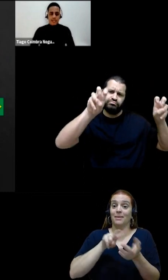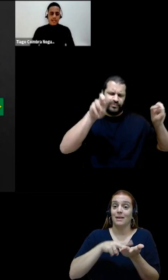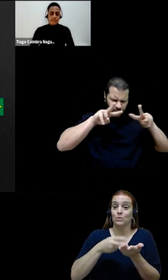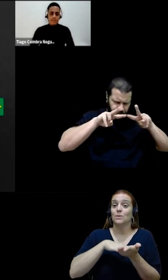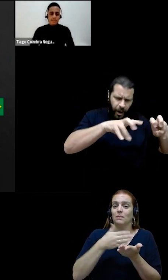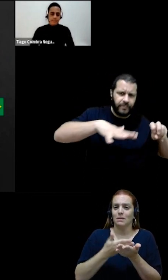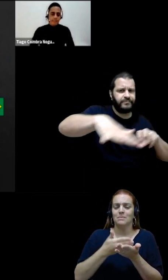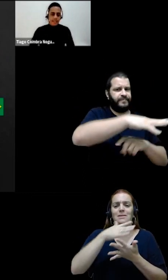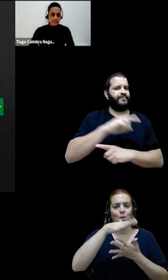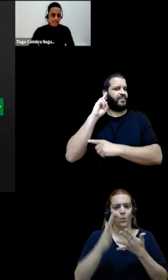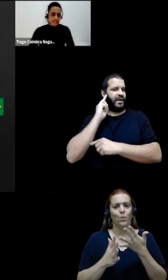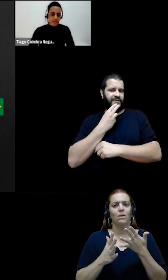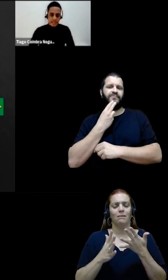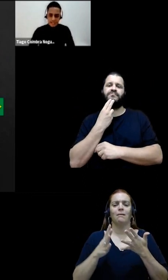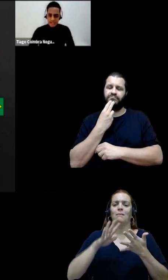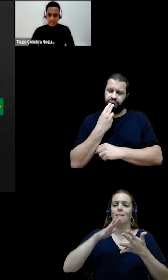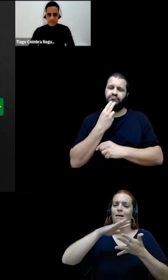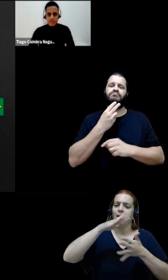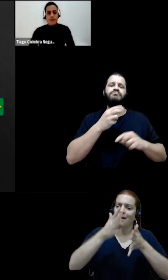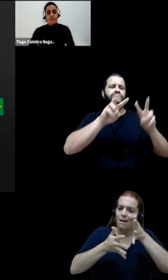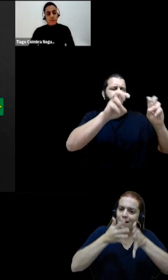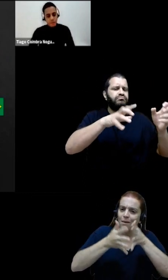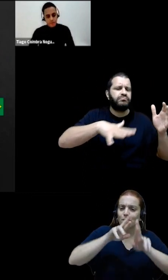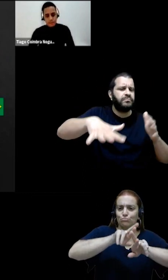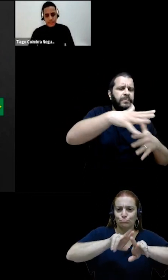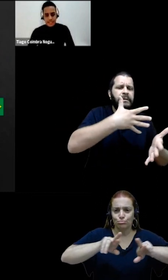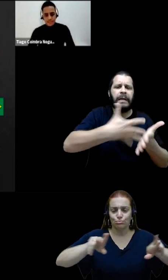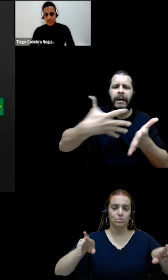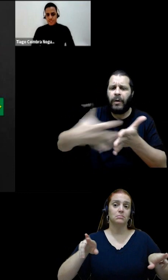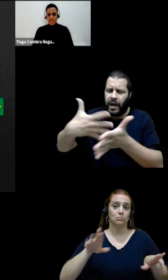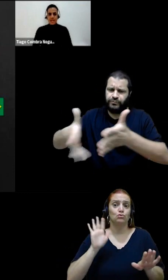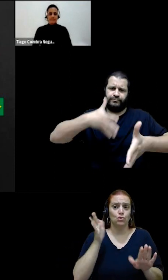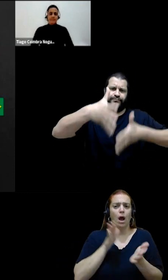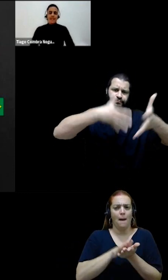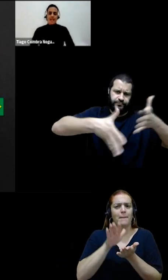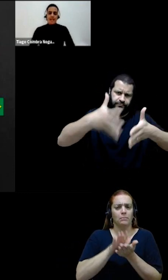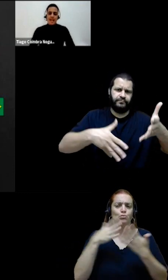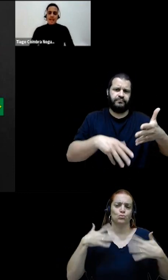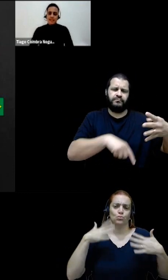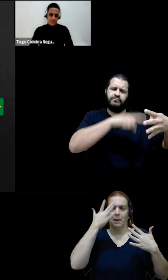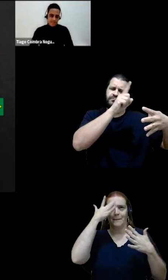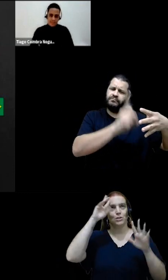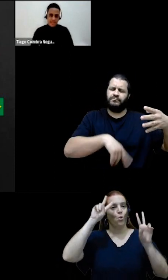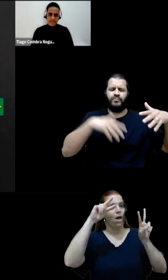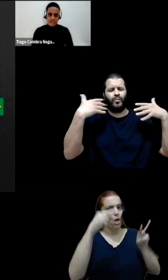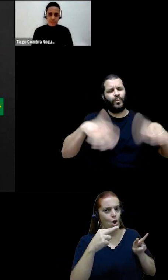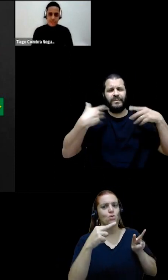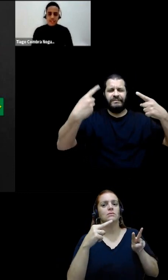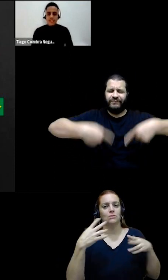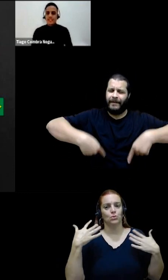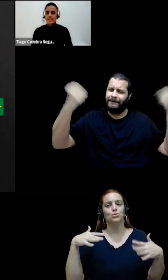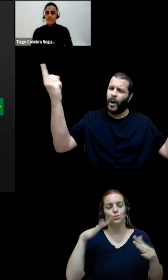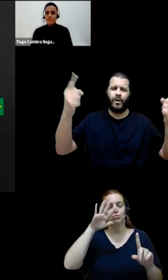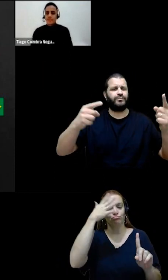de sinais já bastante reconhecidos, com algumas publicações já, inclusive na mesma